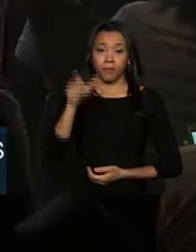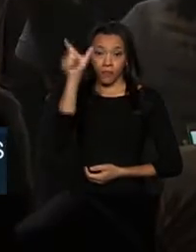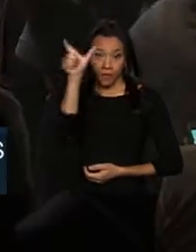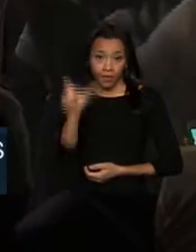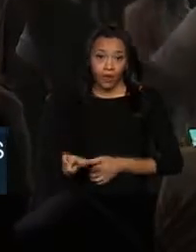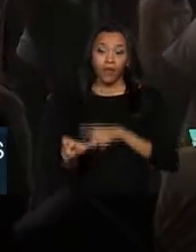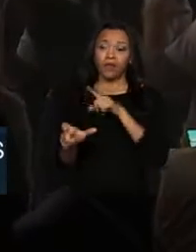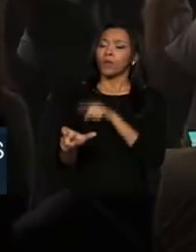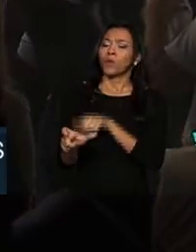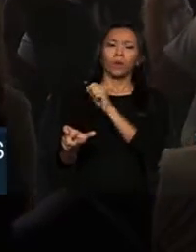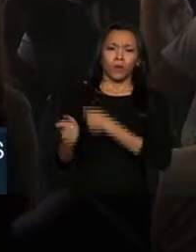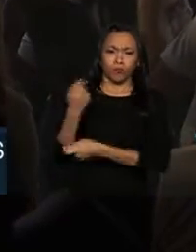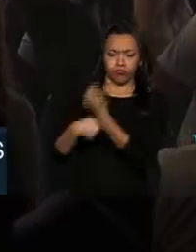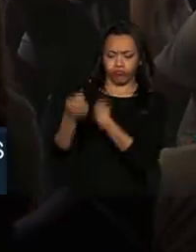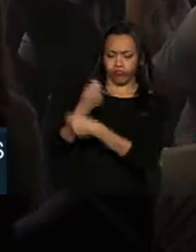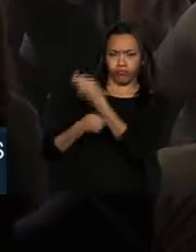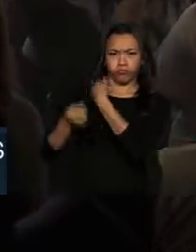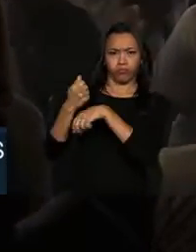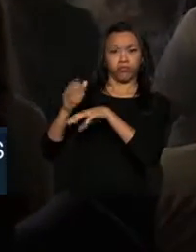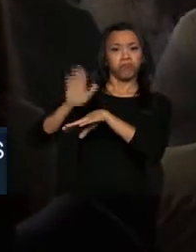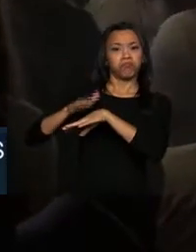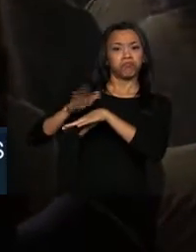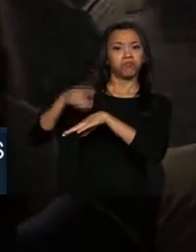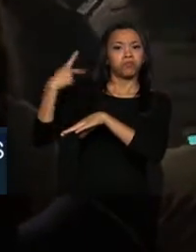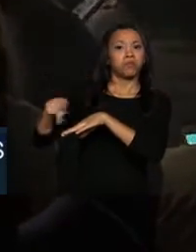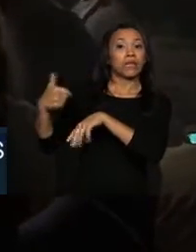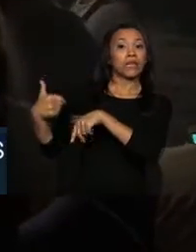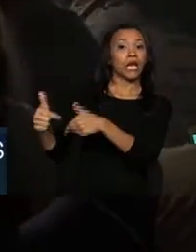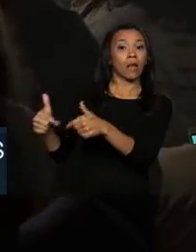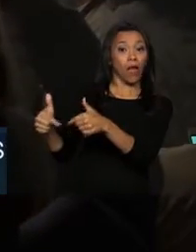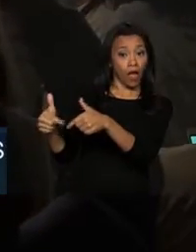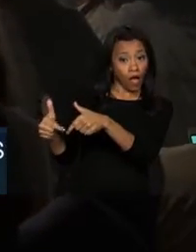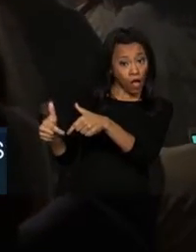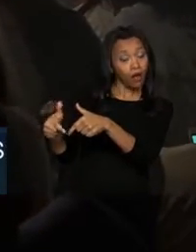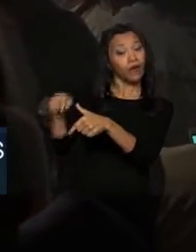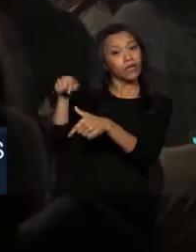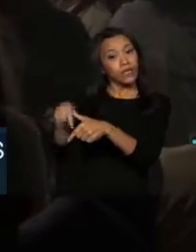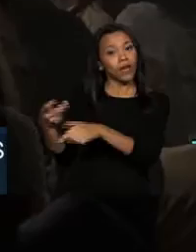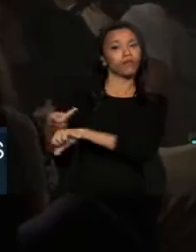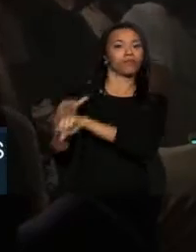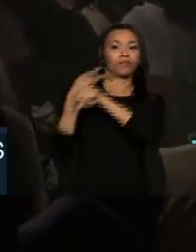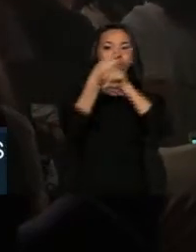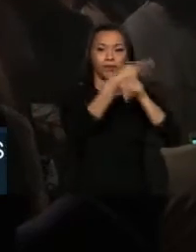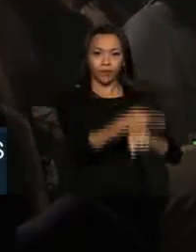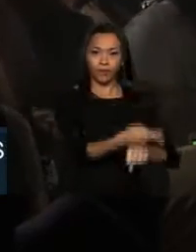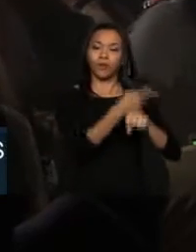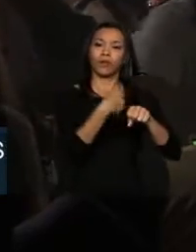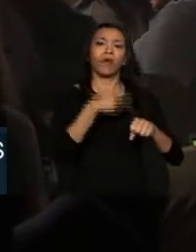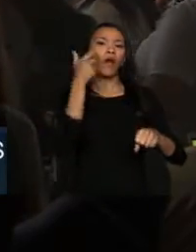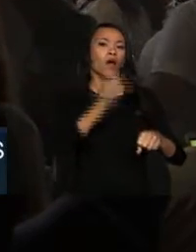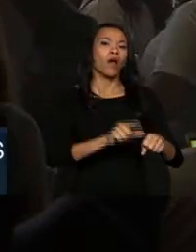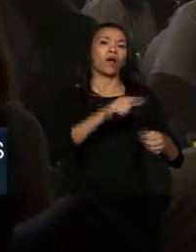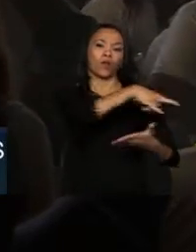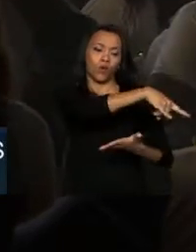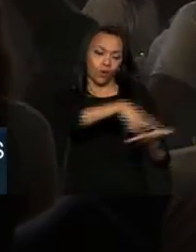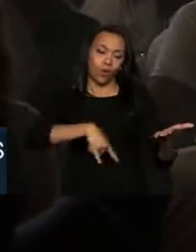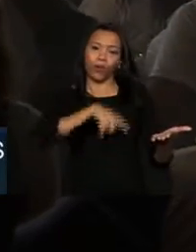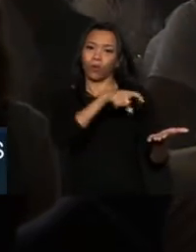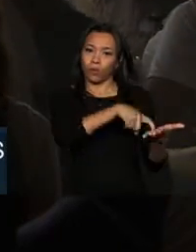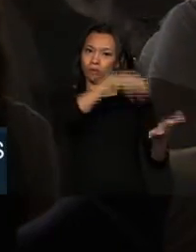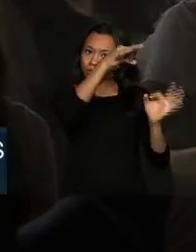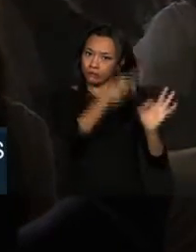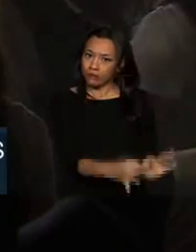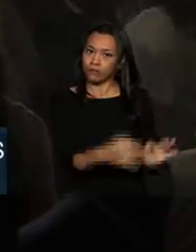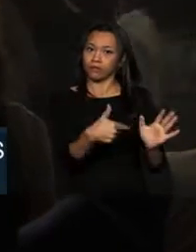Microempreendedor individual é a pessoa que trabalha por conta própria e que se legaliza como pequeno empresário. Para ser